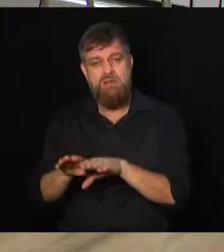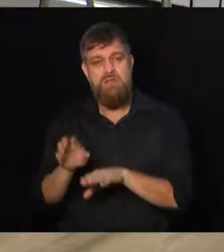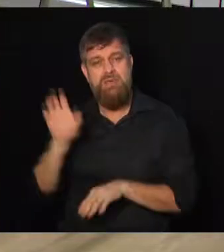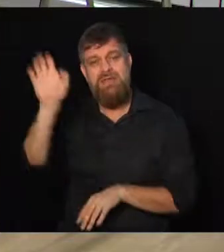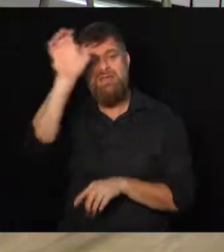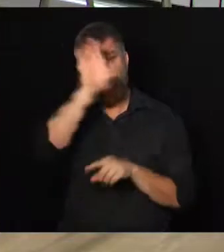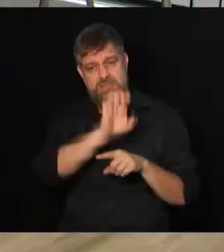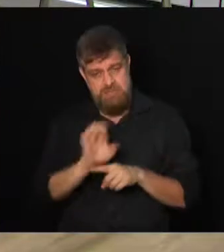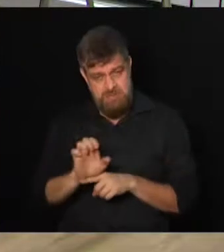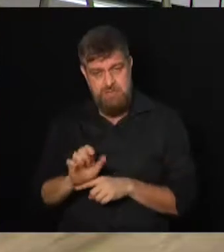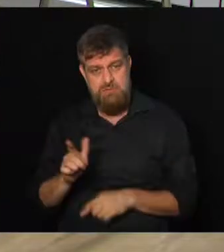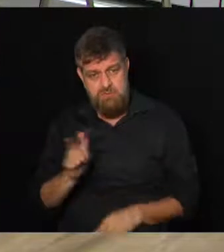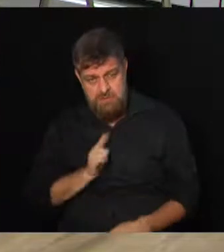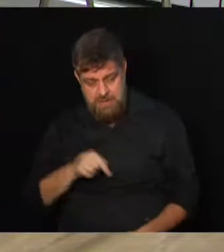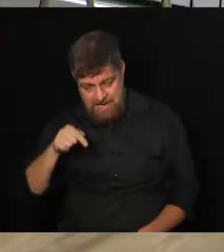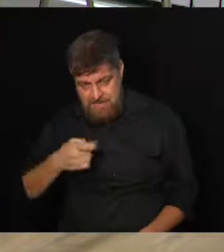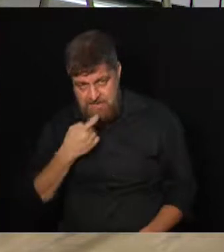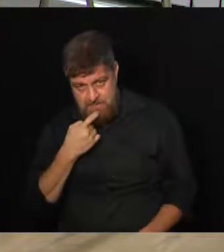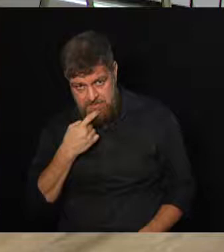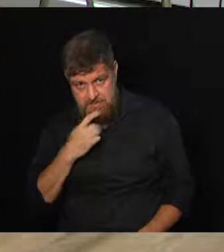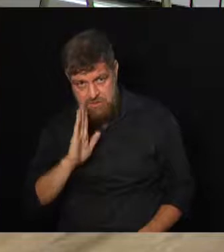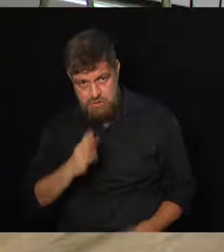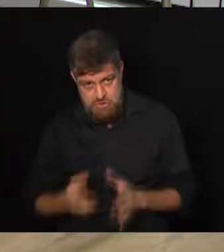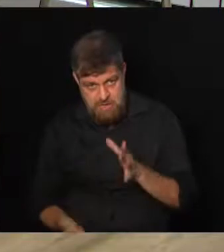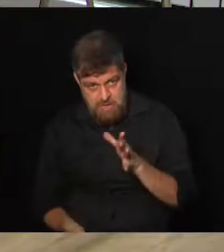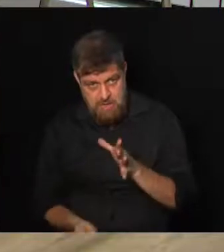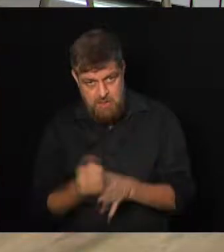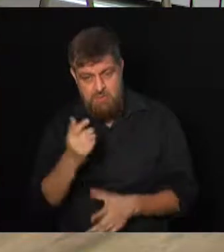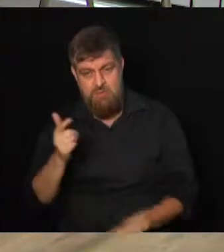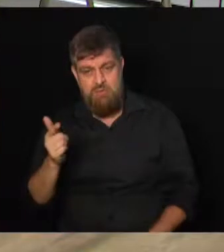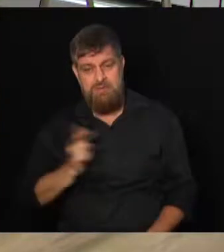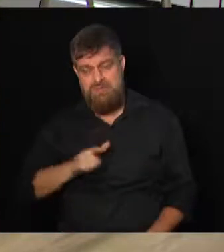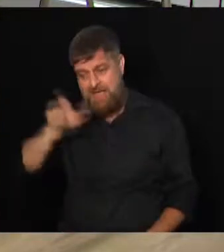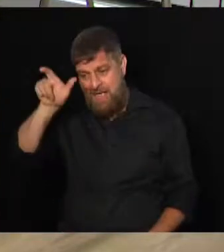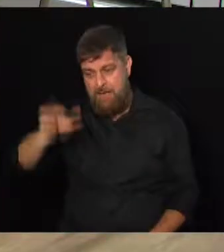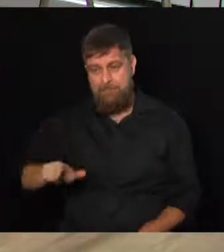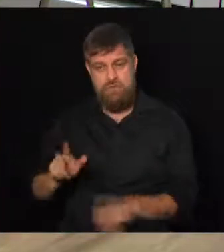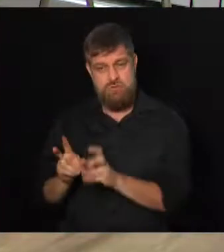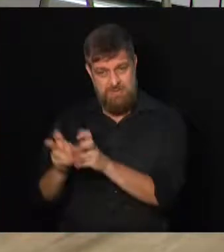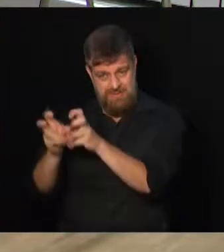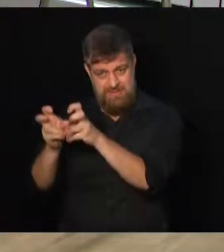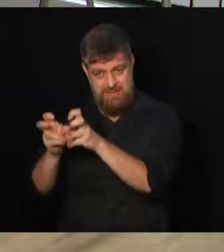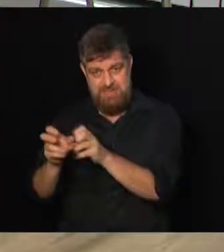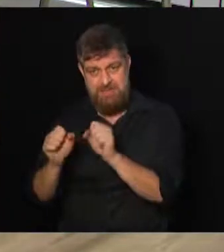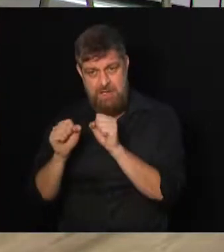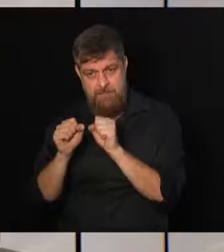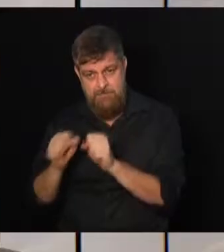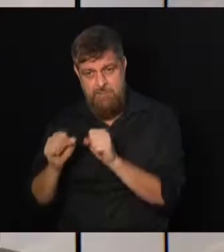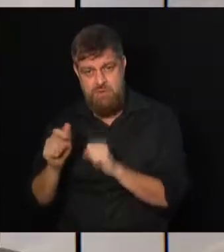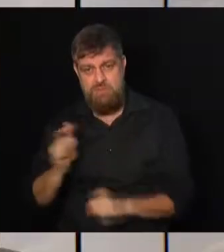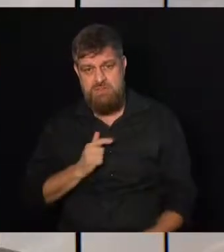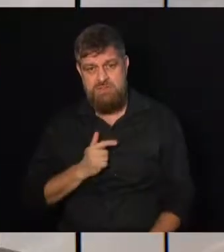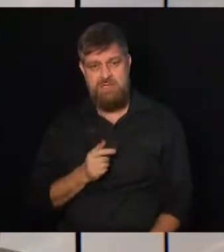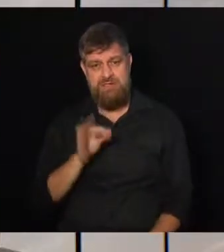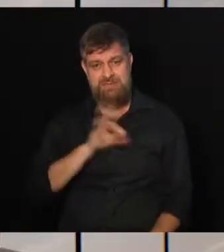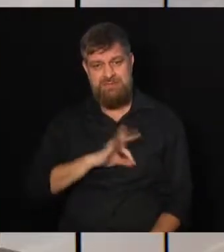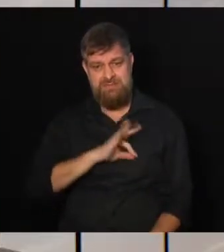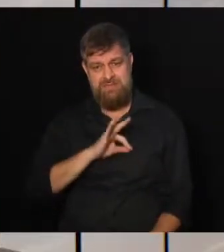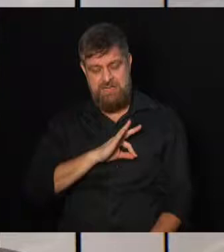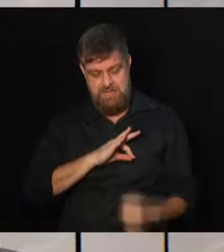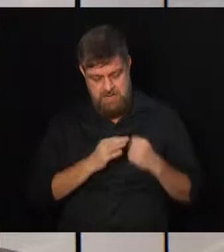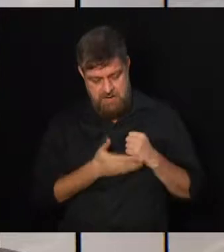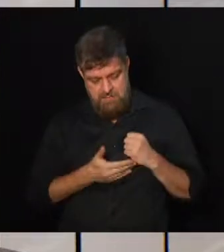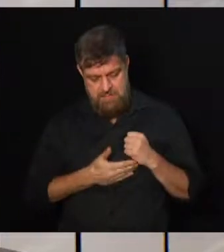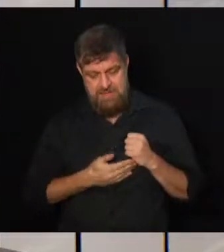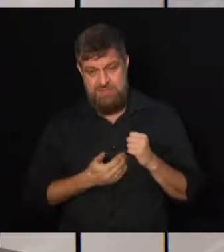gente já promove isso para o nosso passageiro? Olha, quem tiver a renda inferior a um